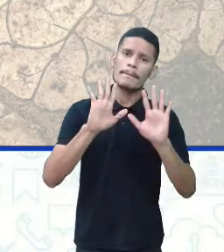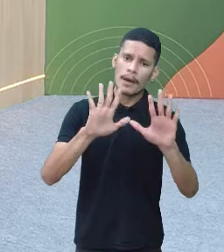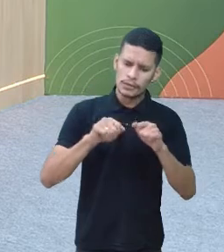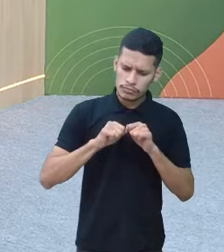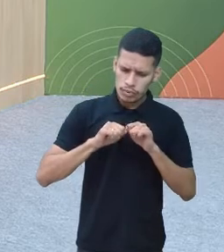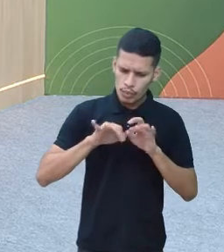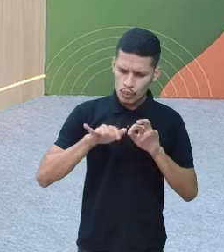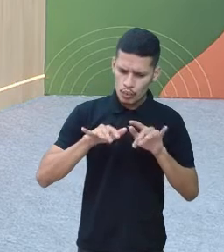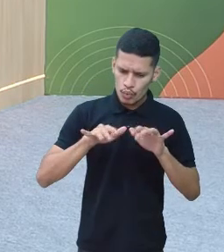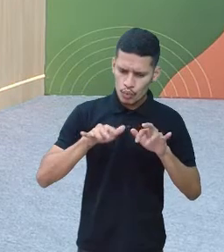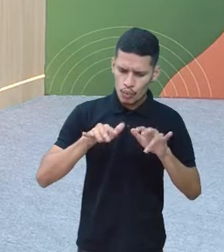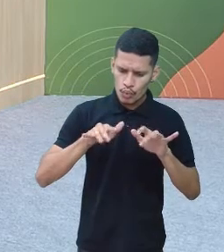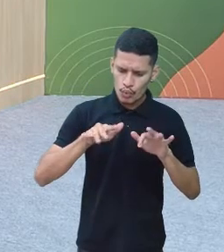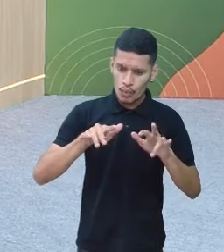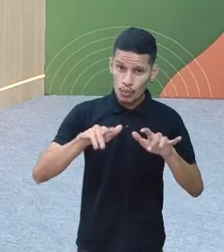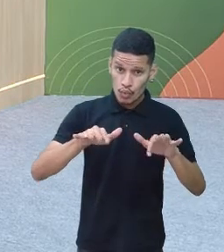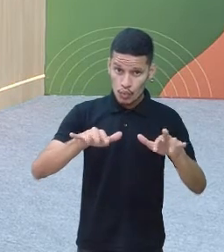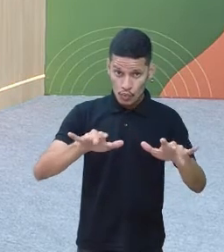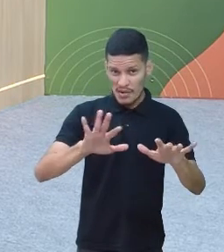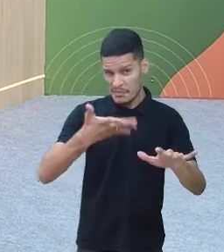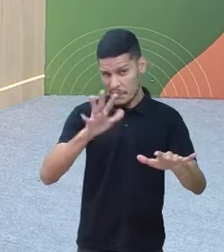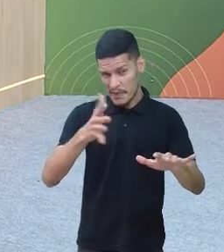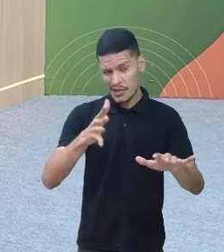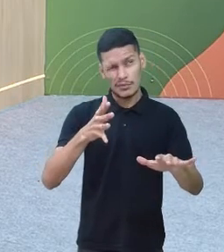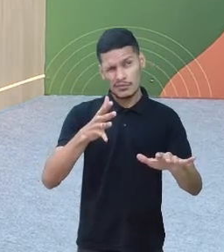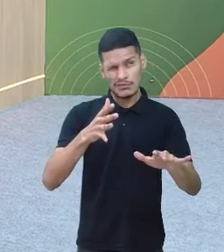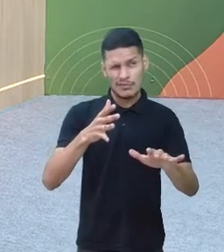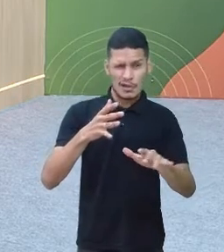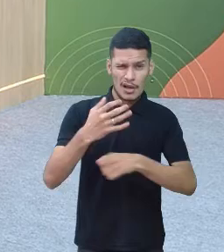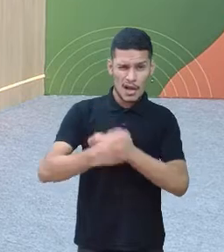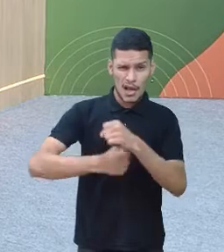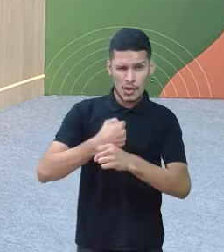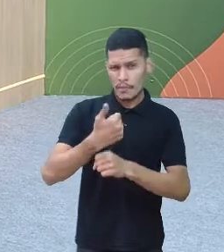popularizando, e aí, na década de 20,